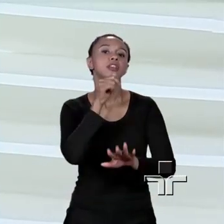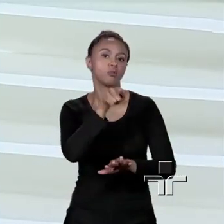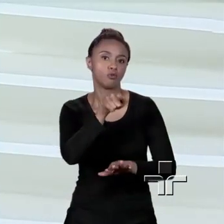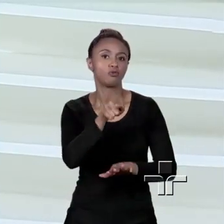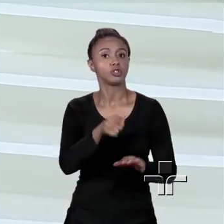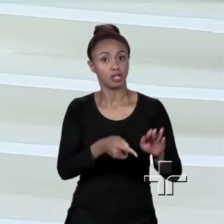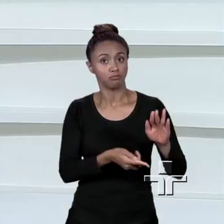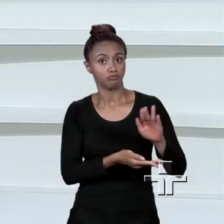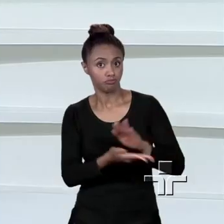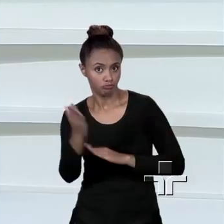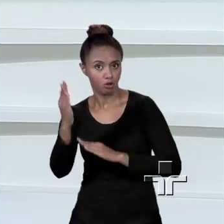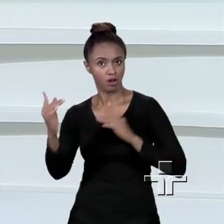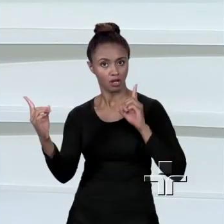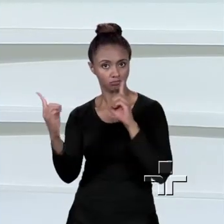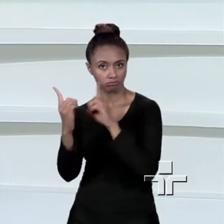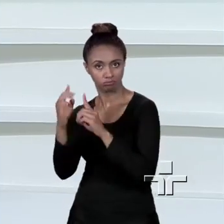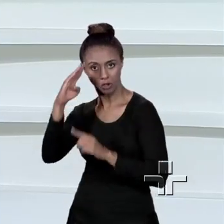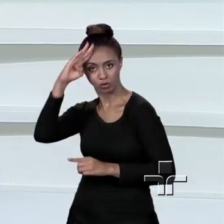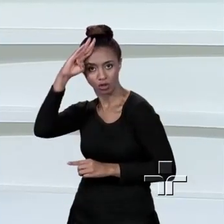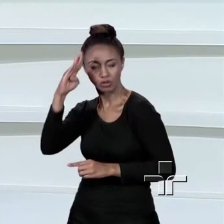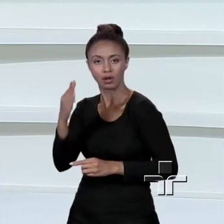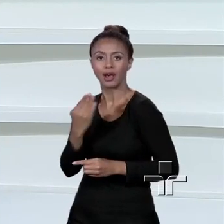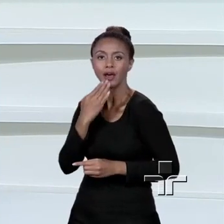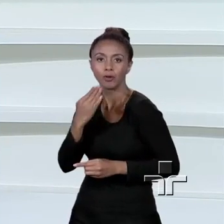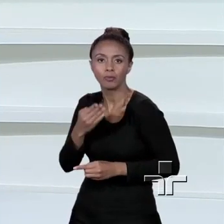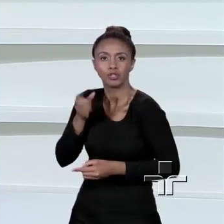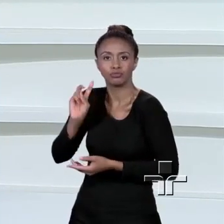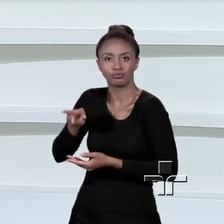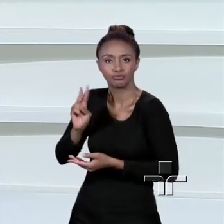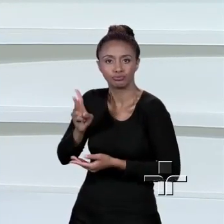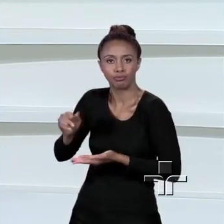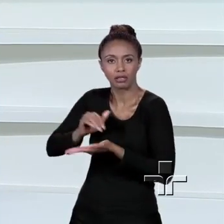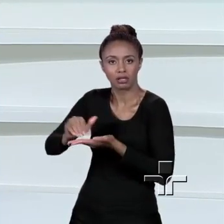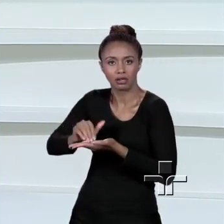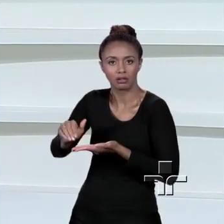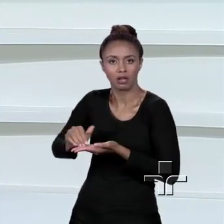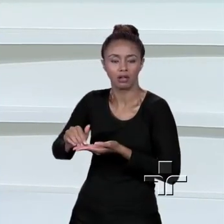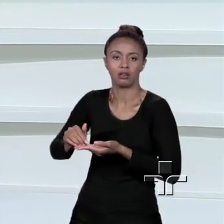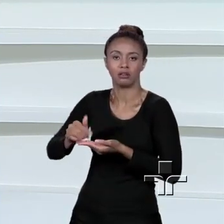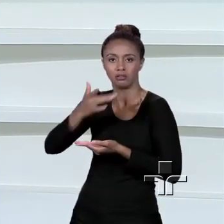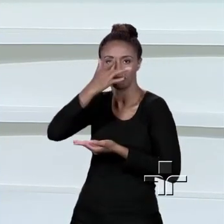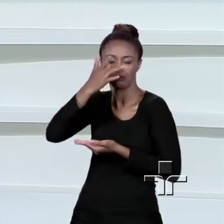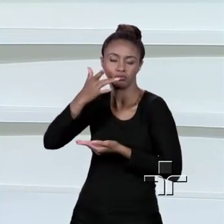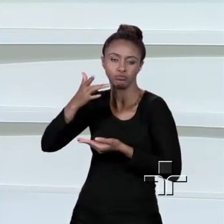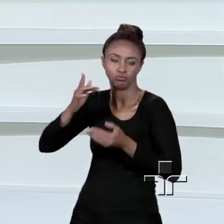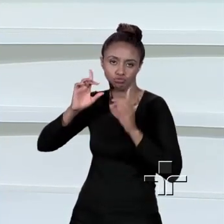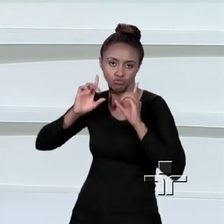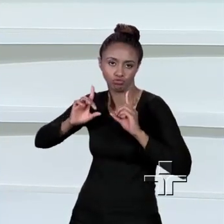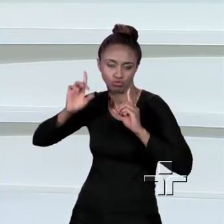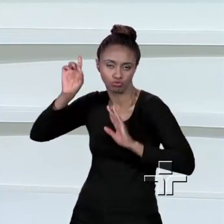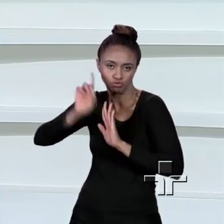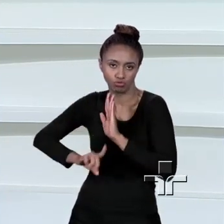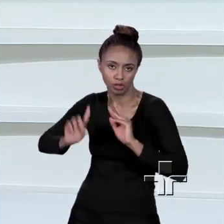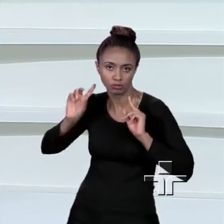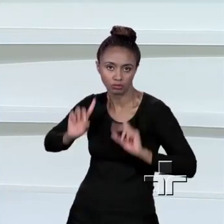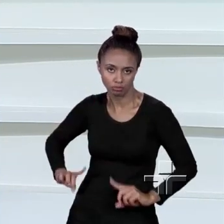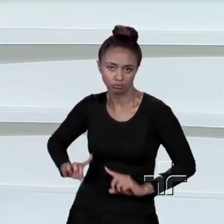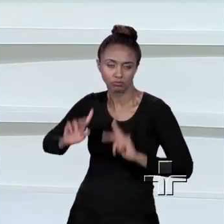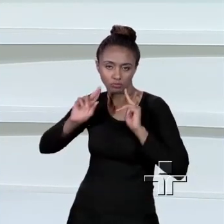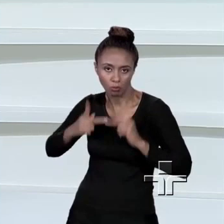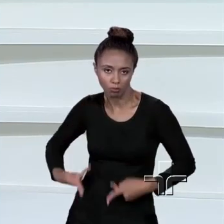para pedir a manutenção da Secretaria de Direitos Humanos com status de ministério. Ao mesmo tempo, o João Dória, durante a campanha aqui em São